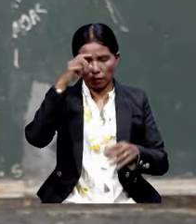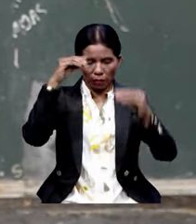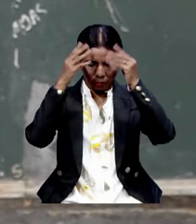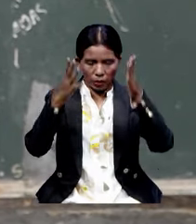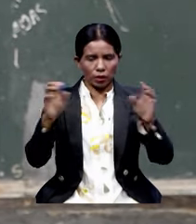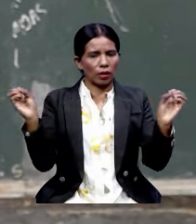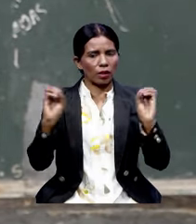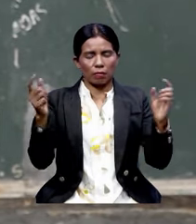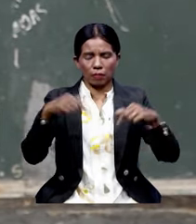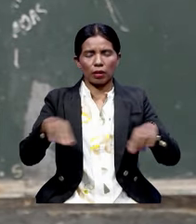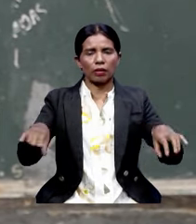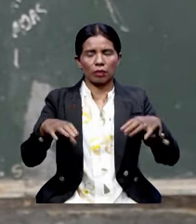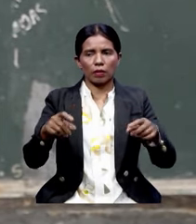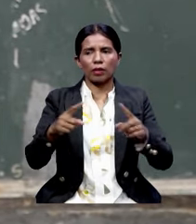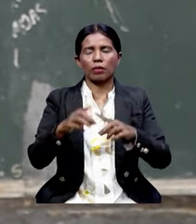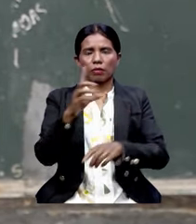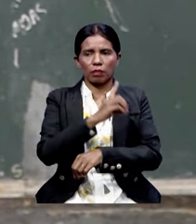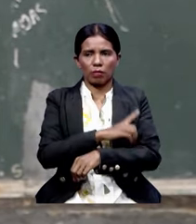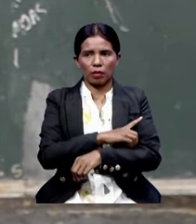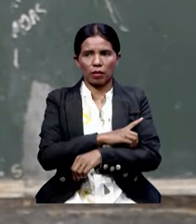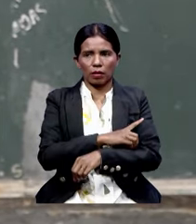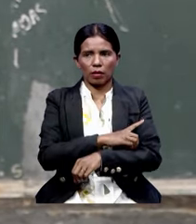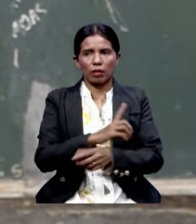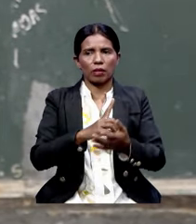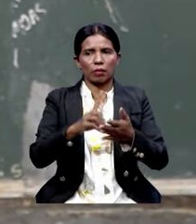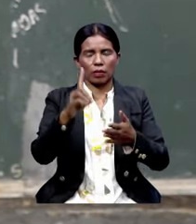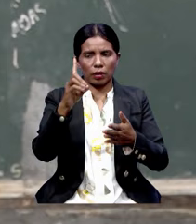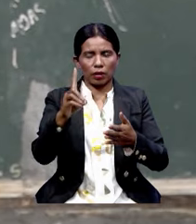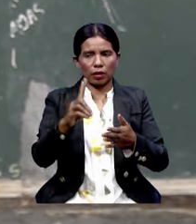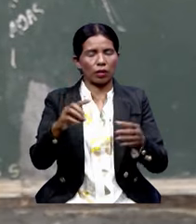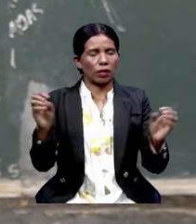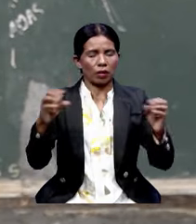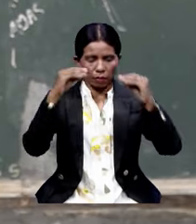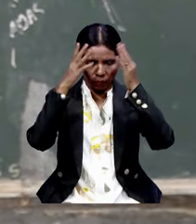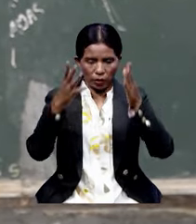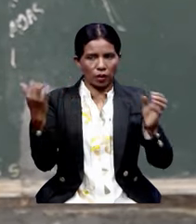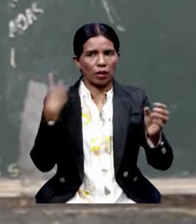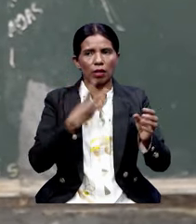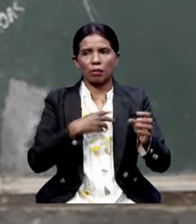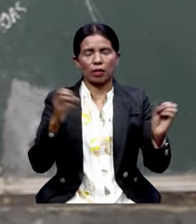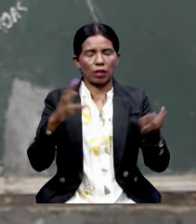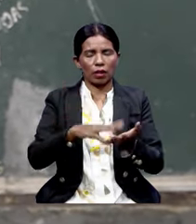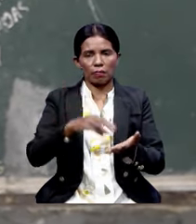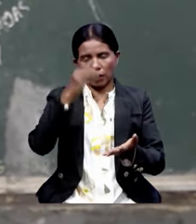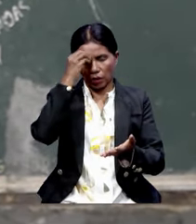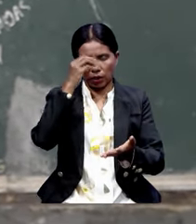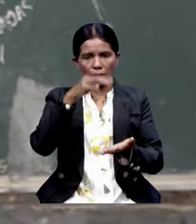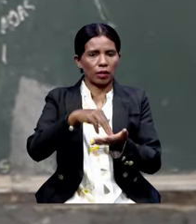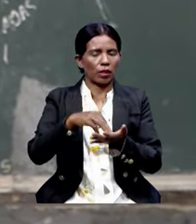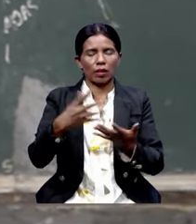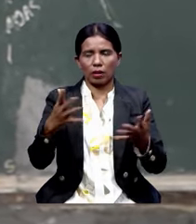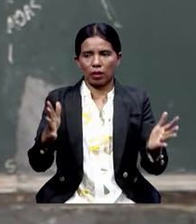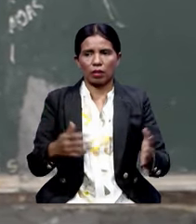tama tama in lorong de tama semana itu tunggu tama, maka kami ke sang hitang materi. Mekar bet